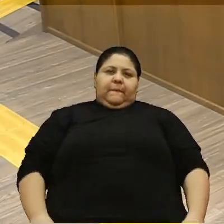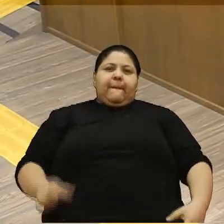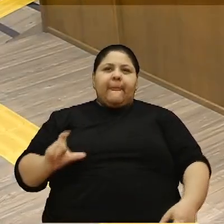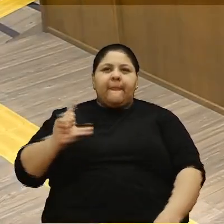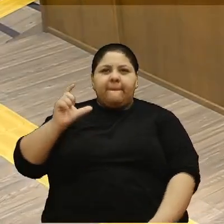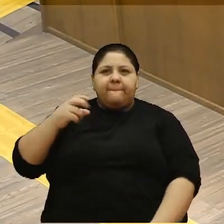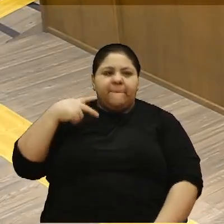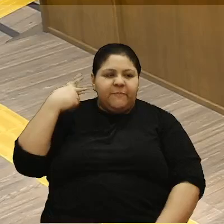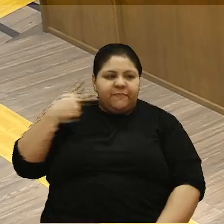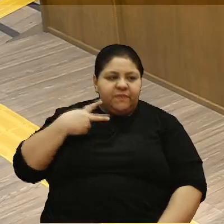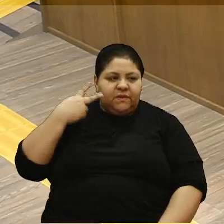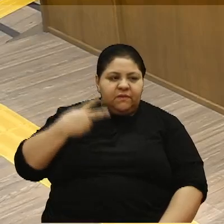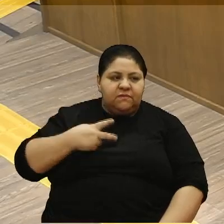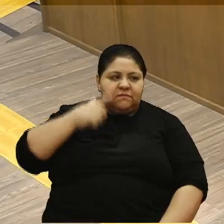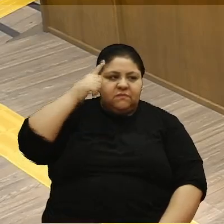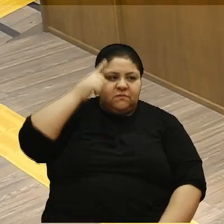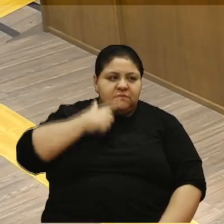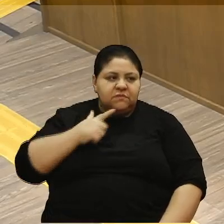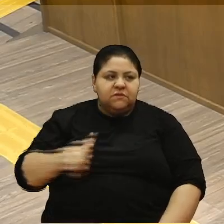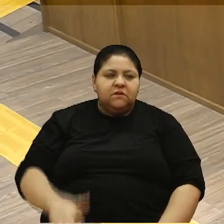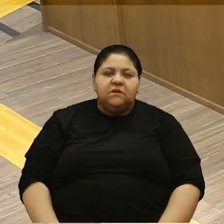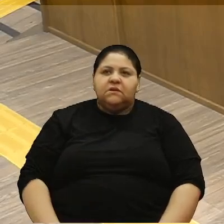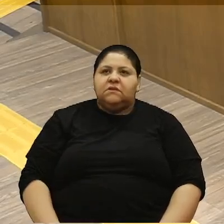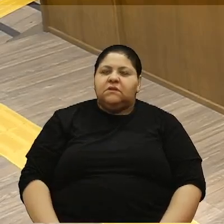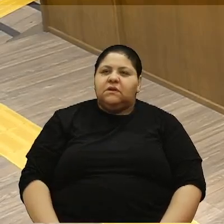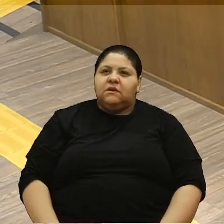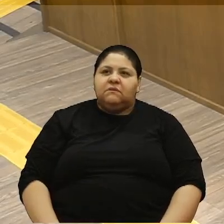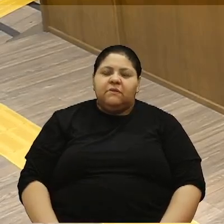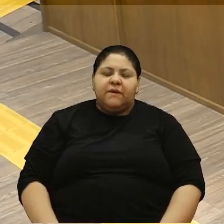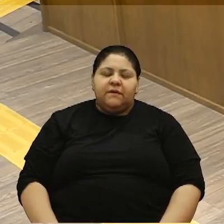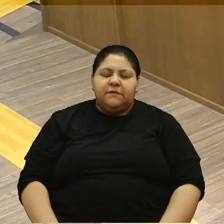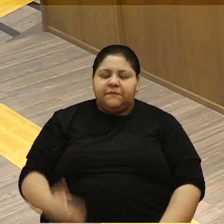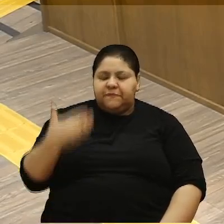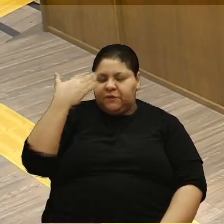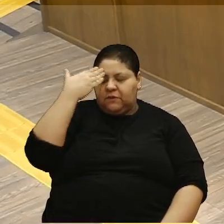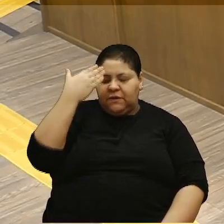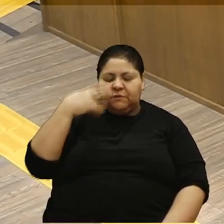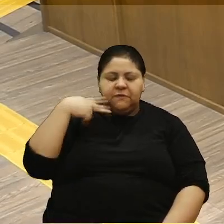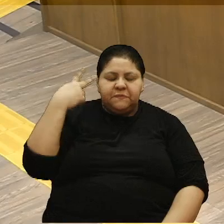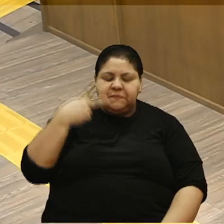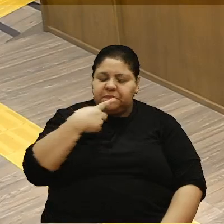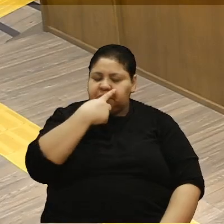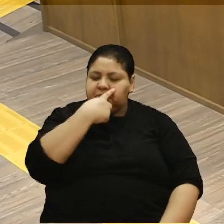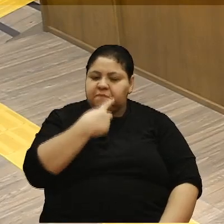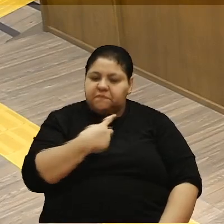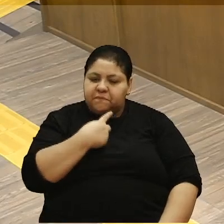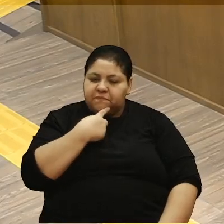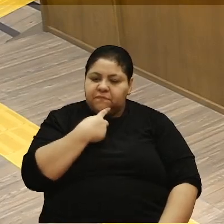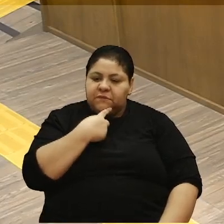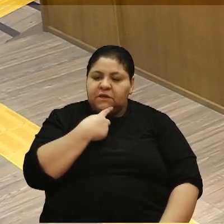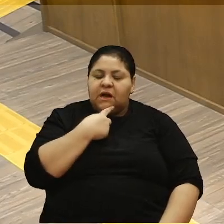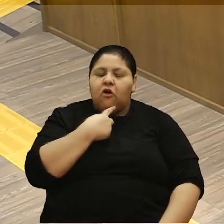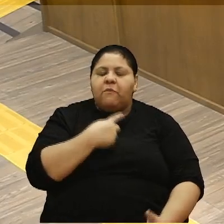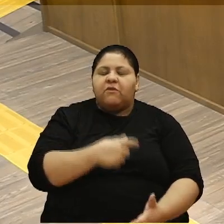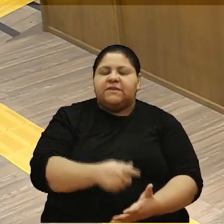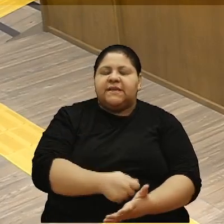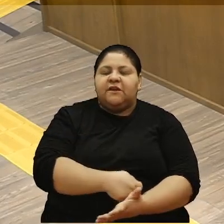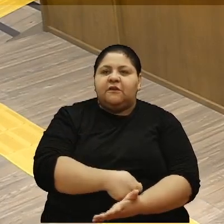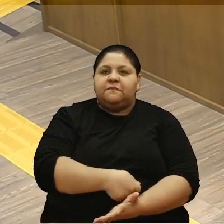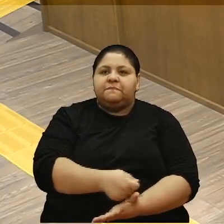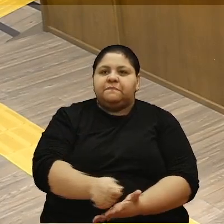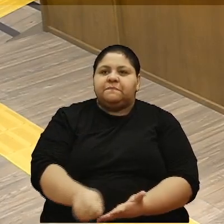Com a palavra, o vereador presidente Lucas Carenhato. Obrigado, vereador Petrini. Primeiro, saudar o vereador